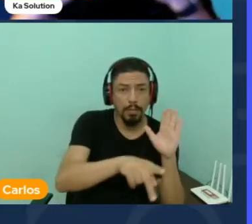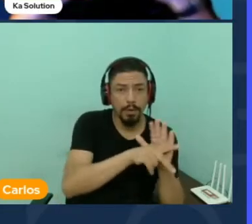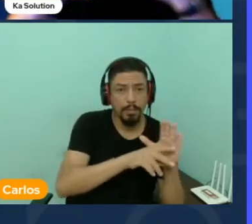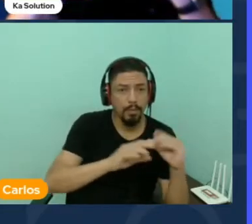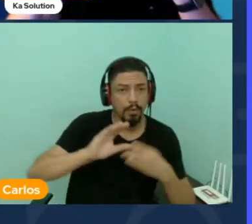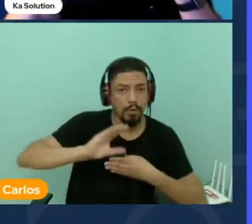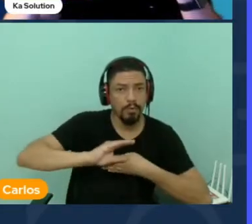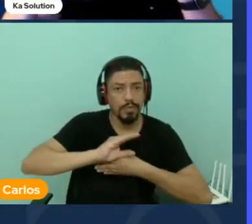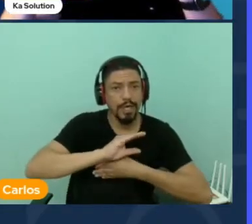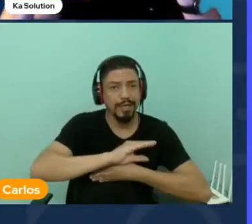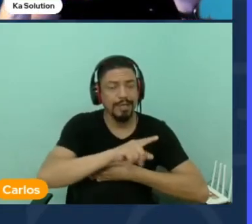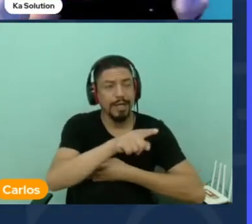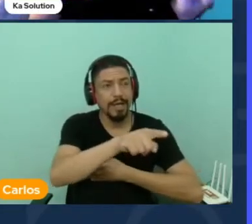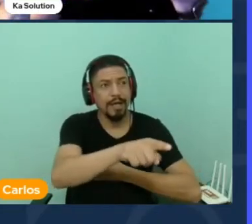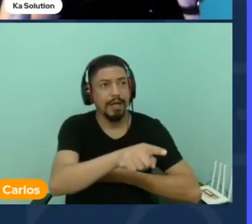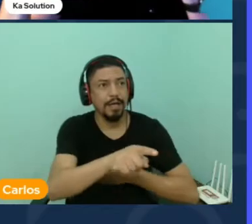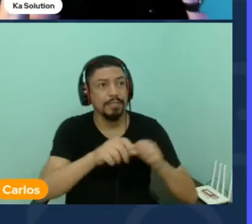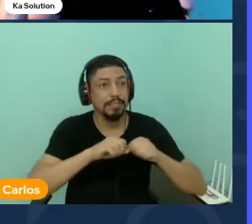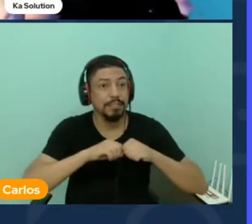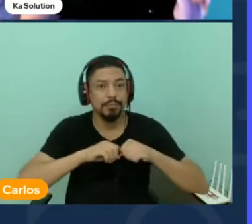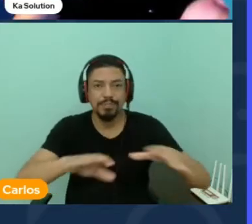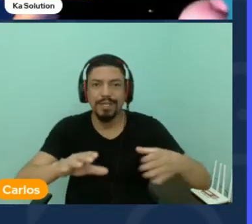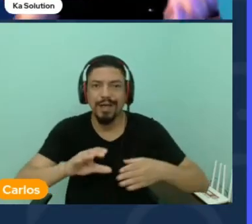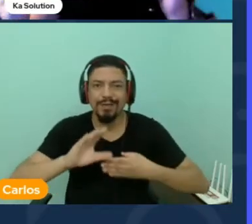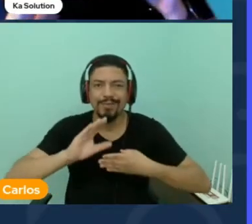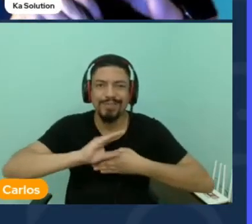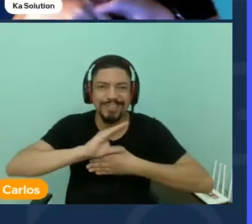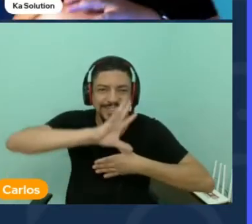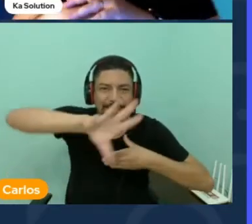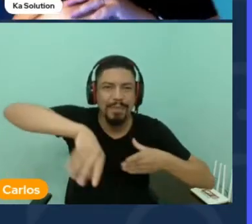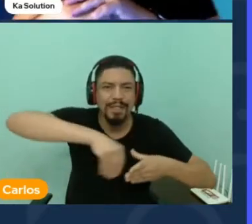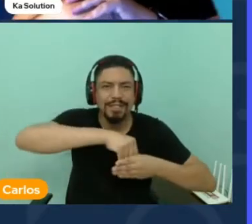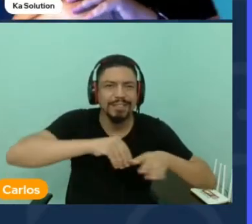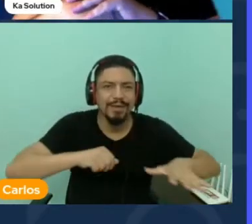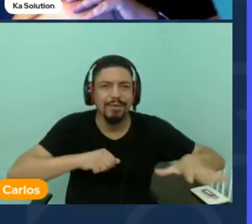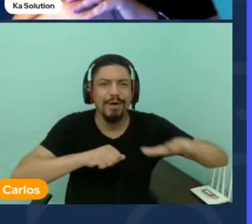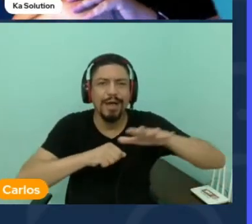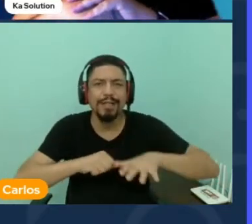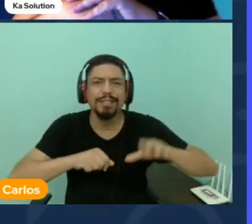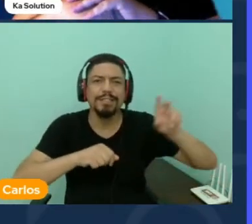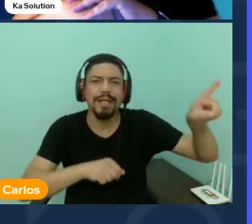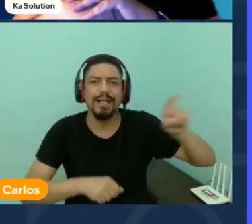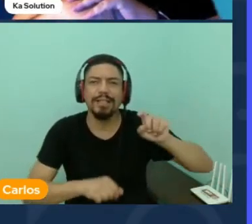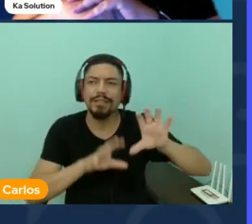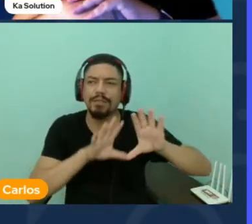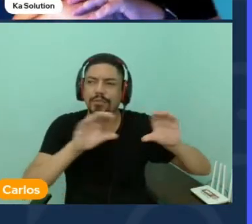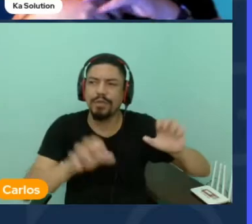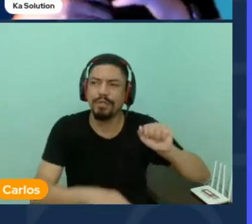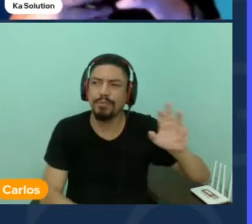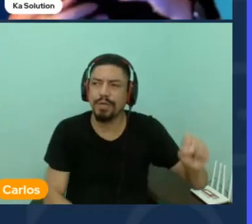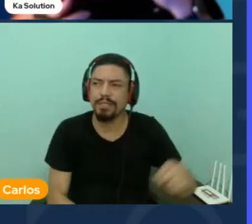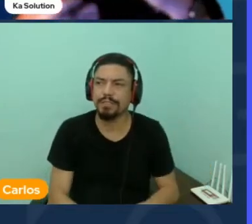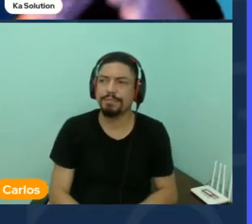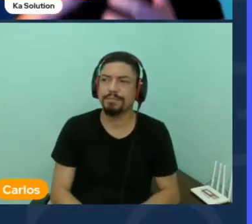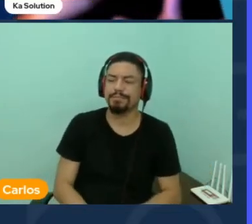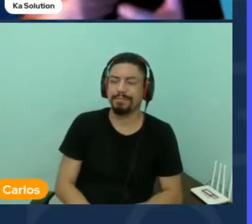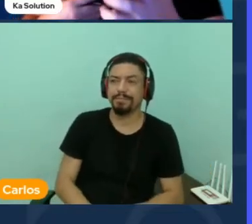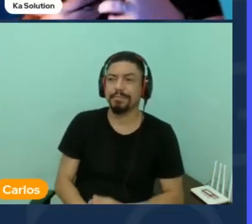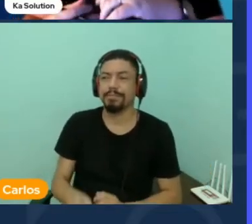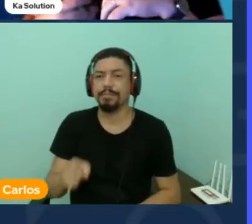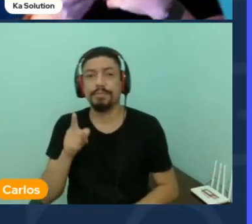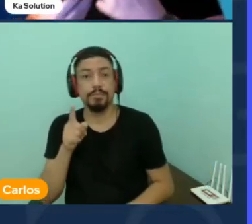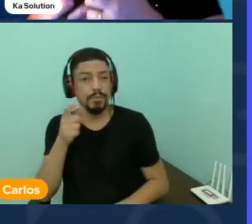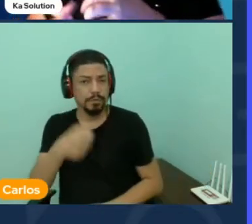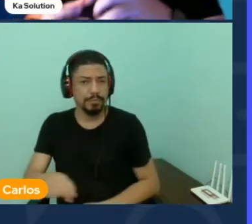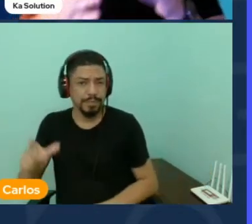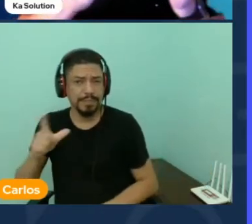fazer a distribuição, a implantação desses containers na AWS. Então, eu não preciso,